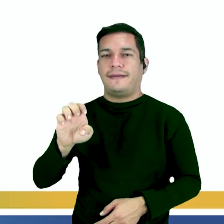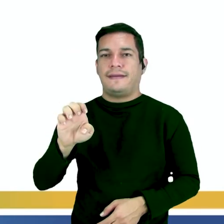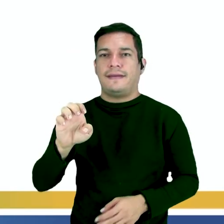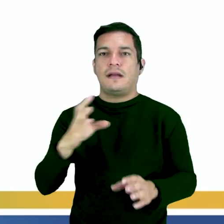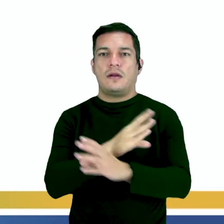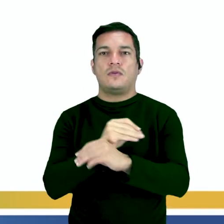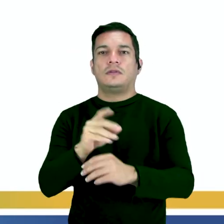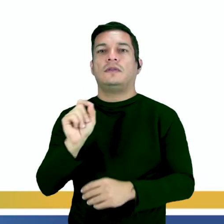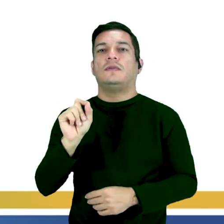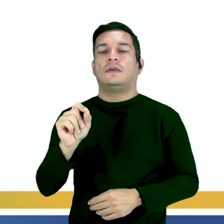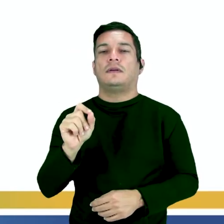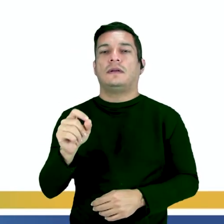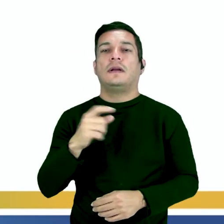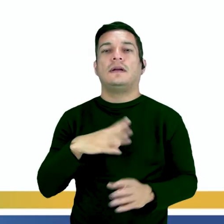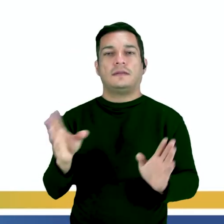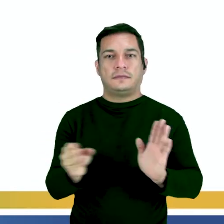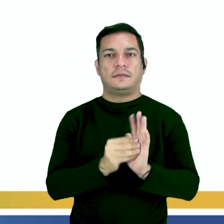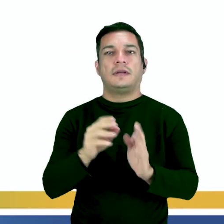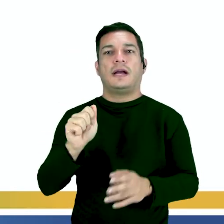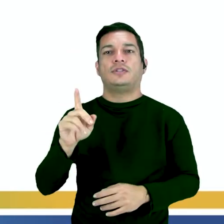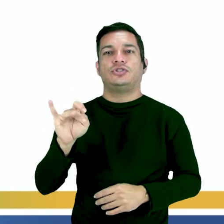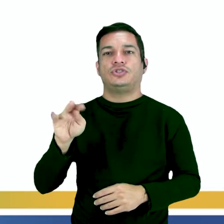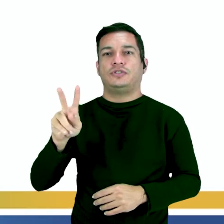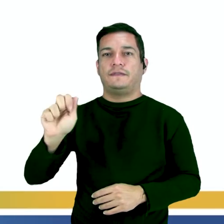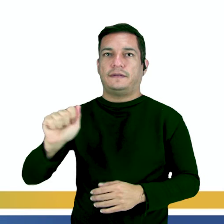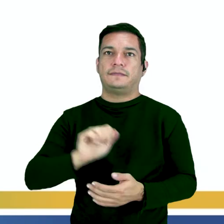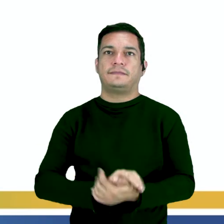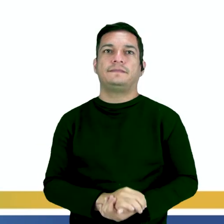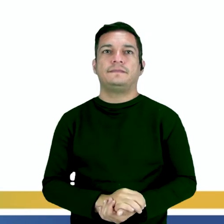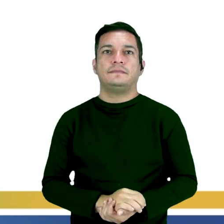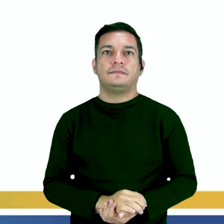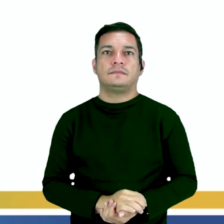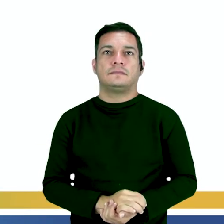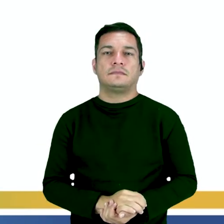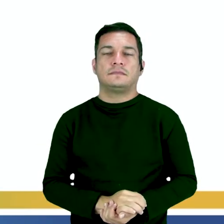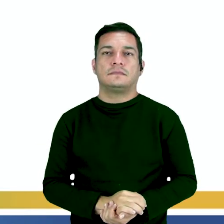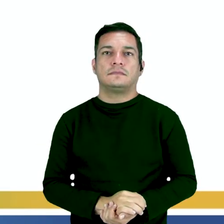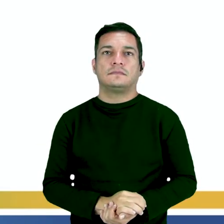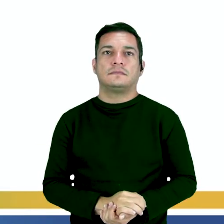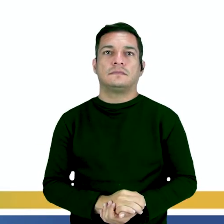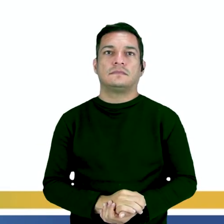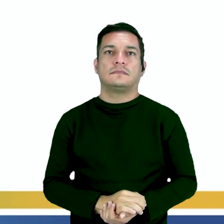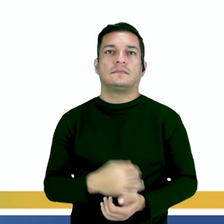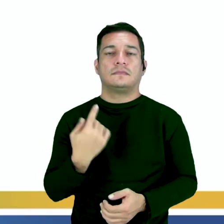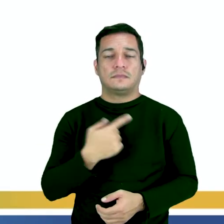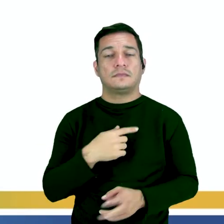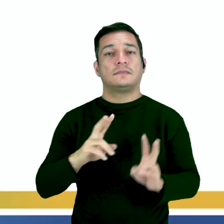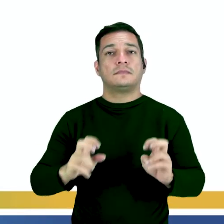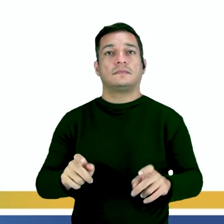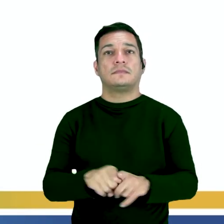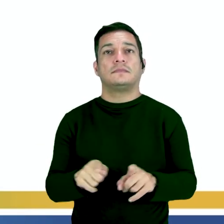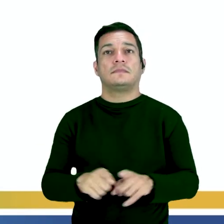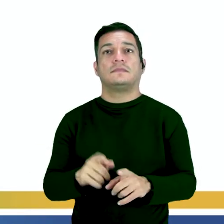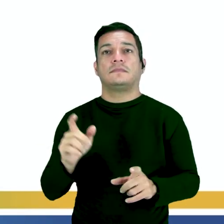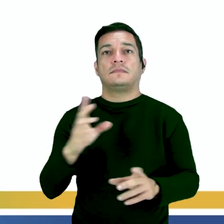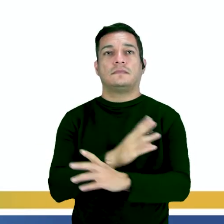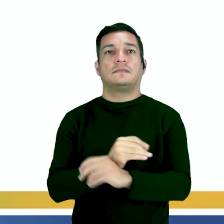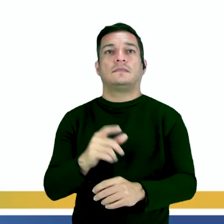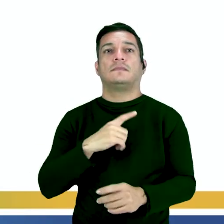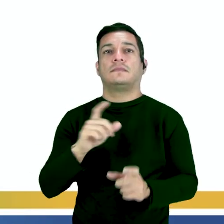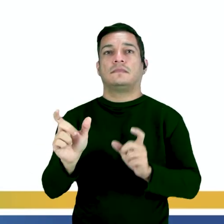que é uma conjunção aditiva. Como podemos constatar, As conjunções